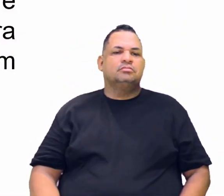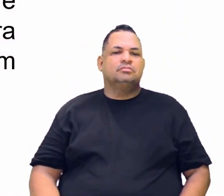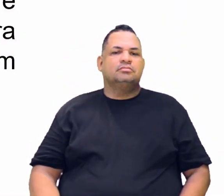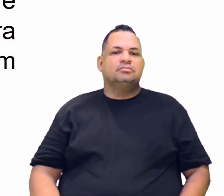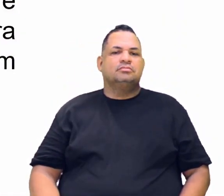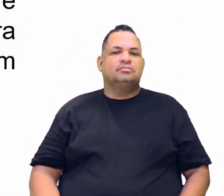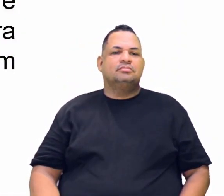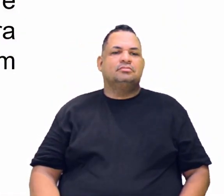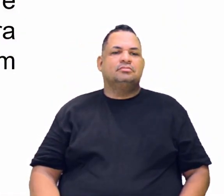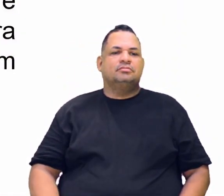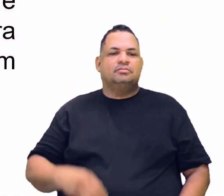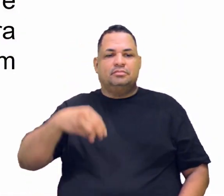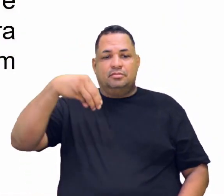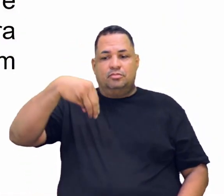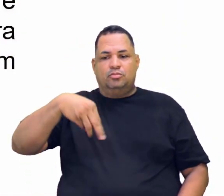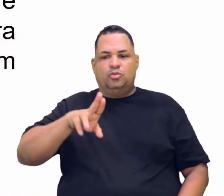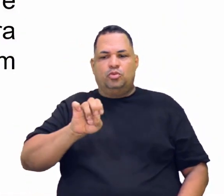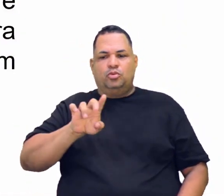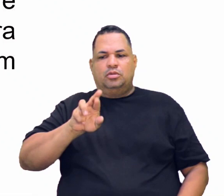Esse era o Mura.